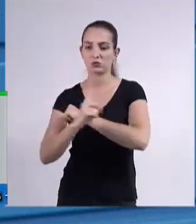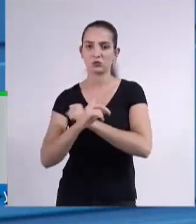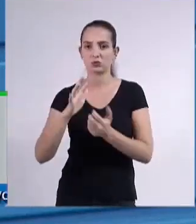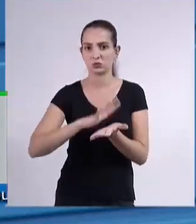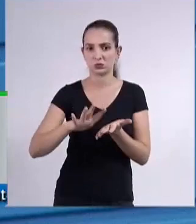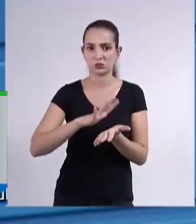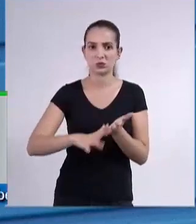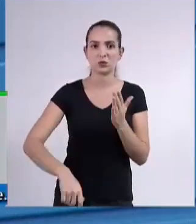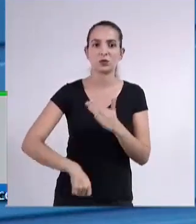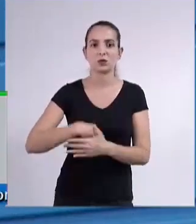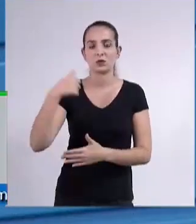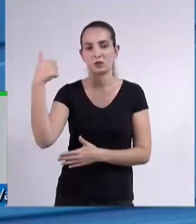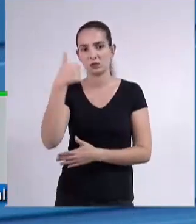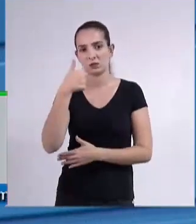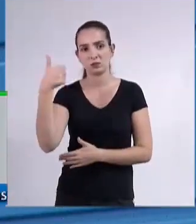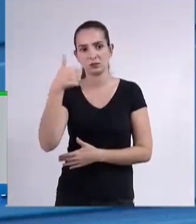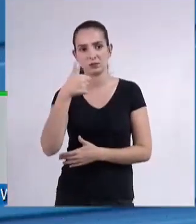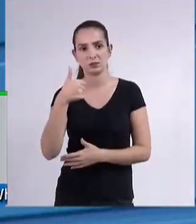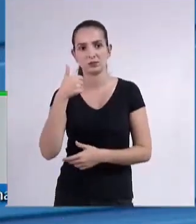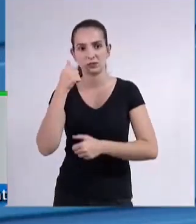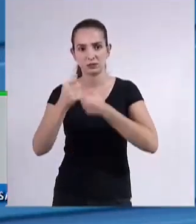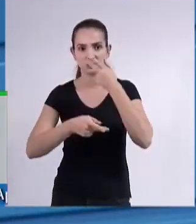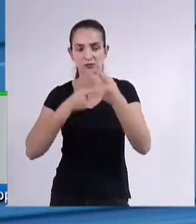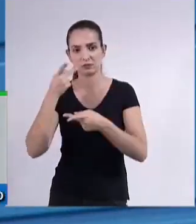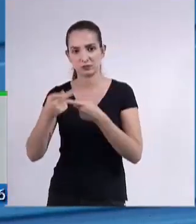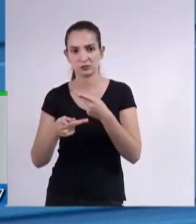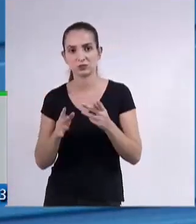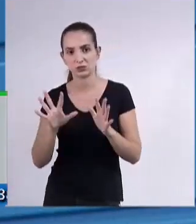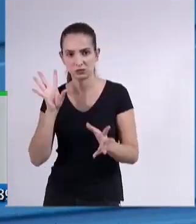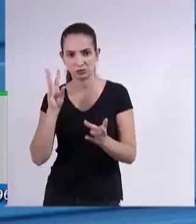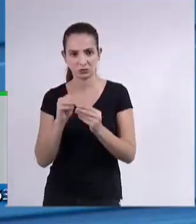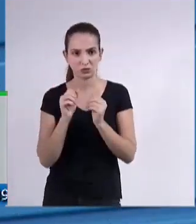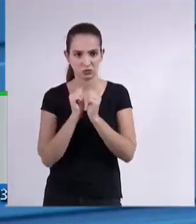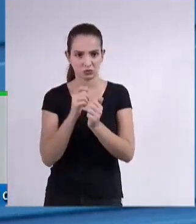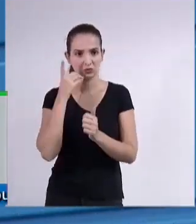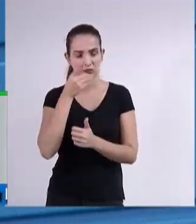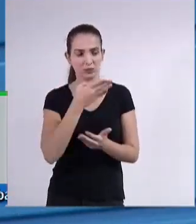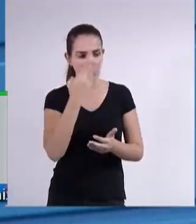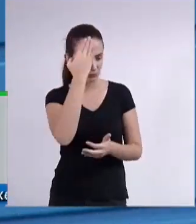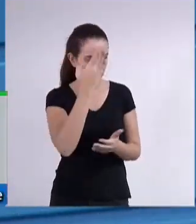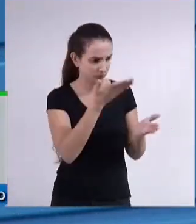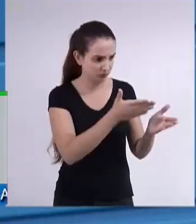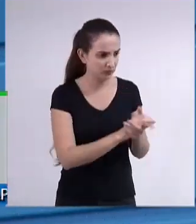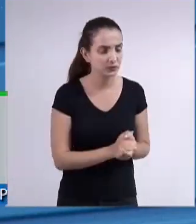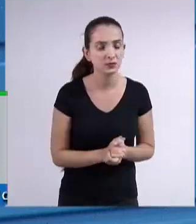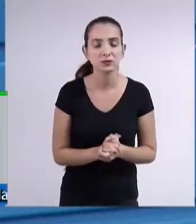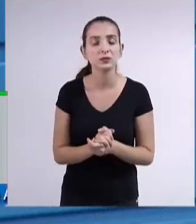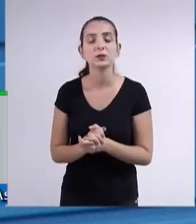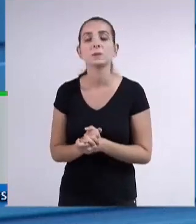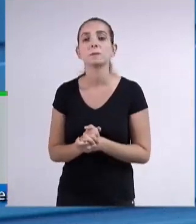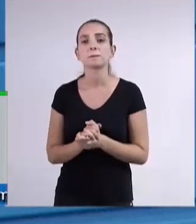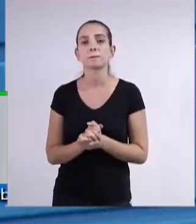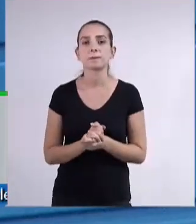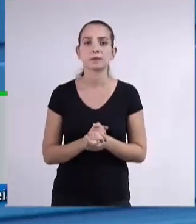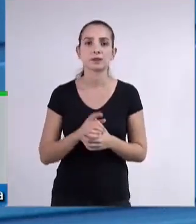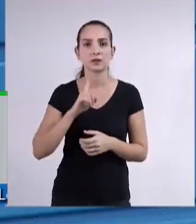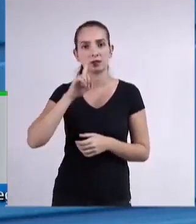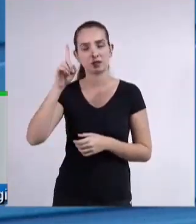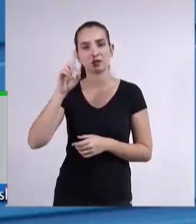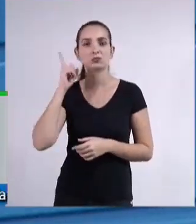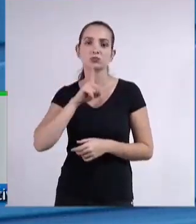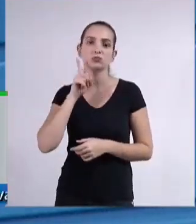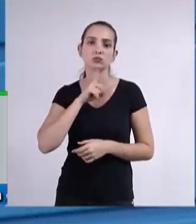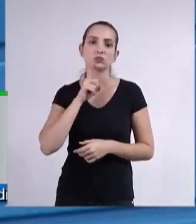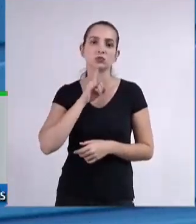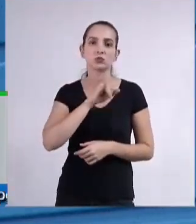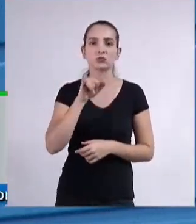primeiro discurso, já concluo, senhor presidente, com a aquiescência do nobre deputado Barbosinha, e lá dos Estados Unidos, John Kennedy,